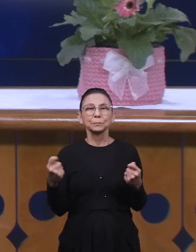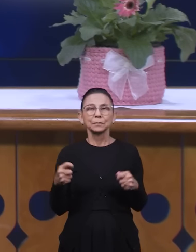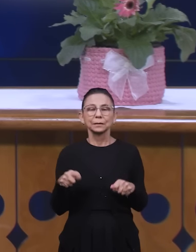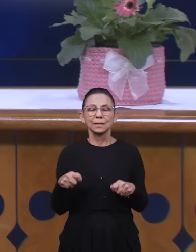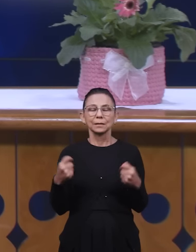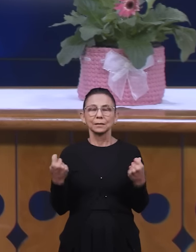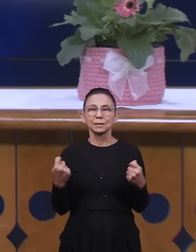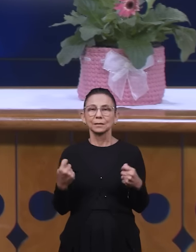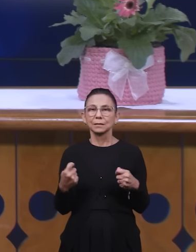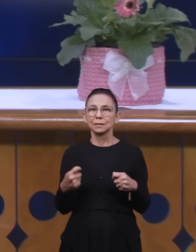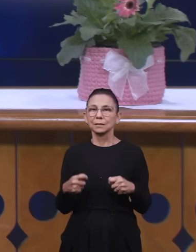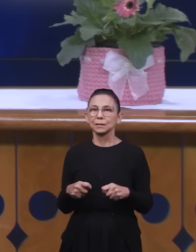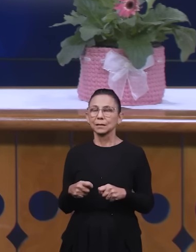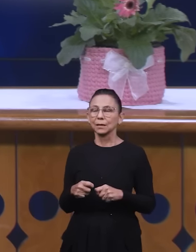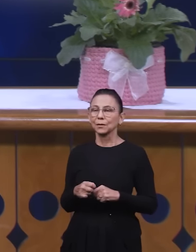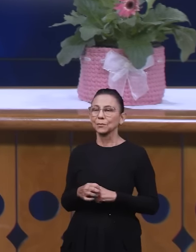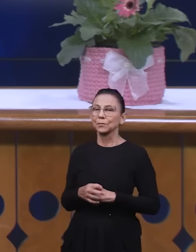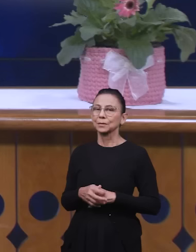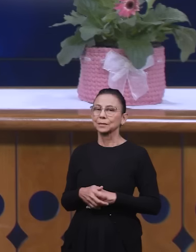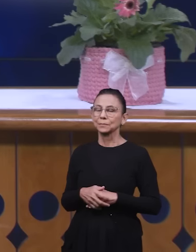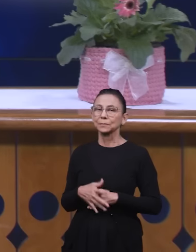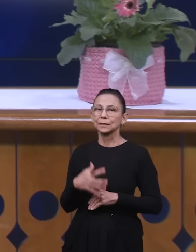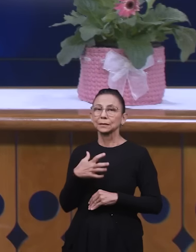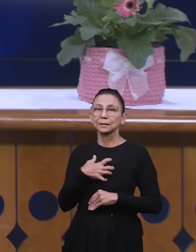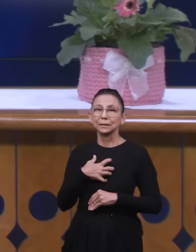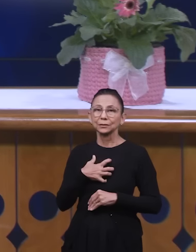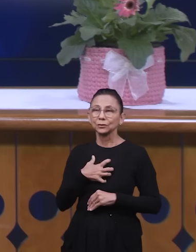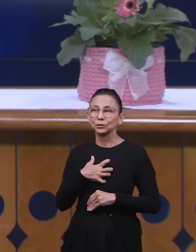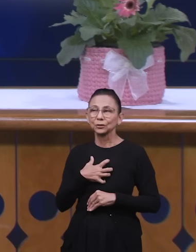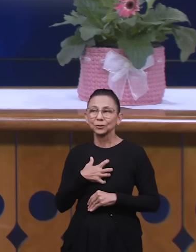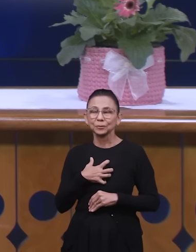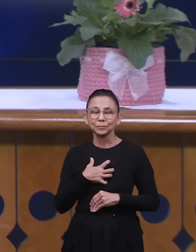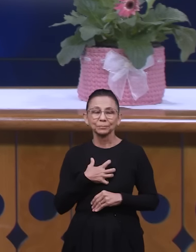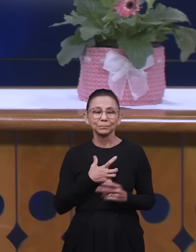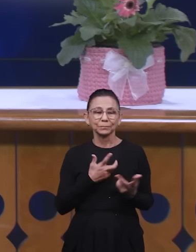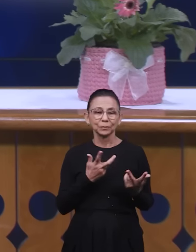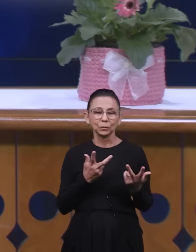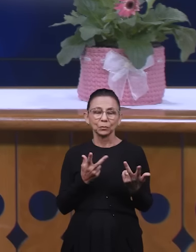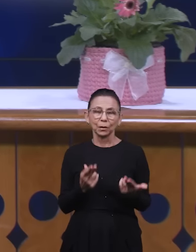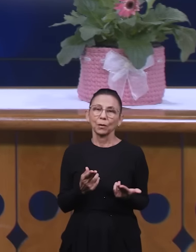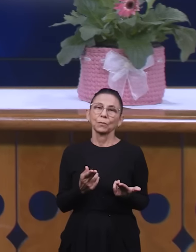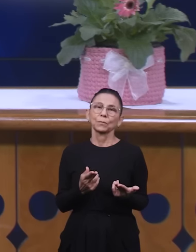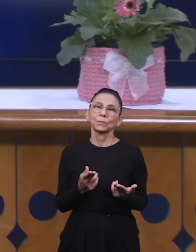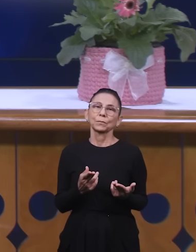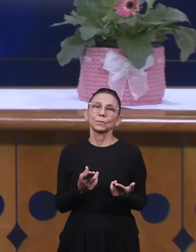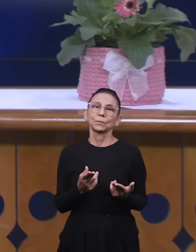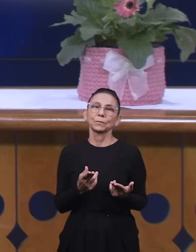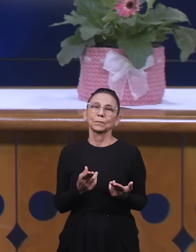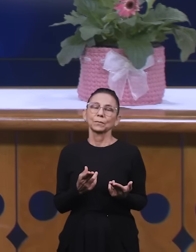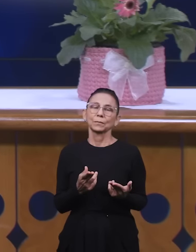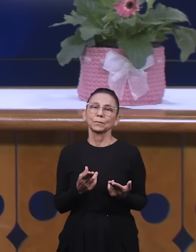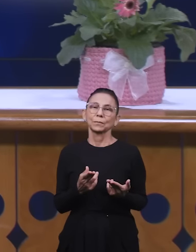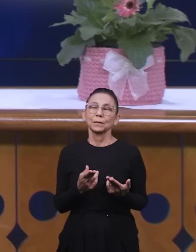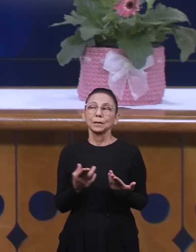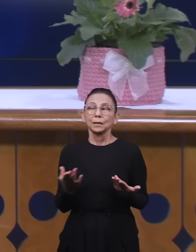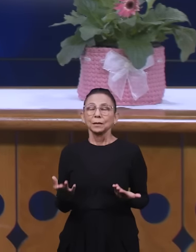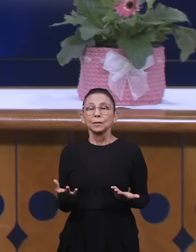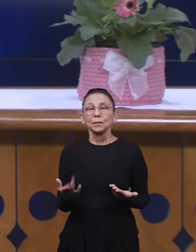precisava manter para que a sua vida ela pudesse estar